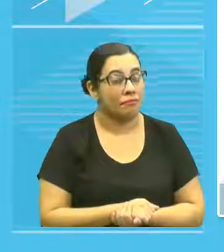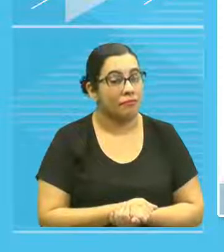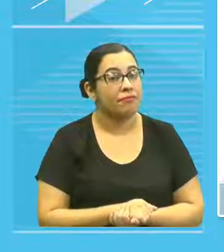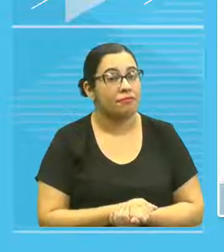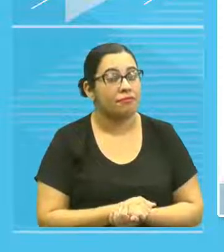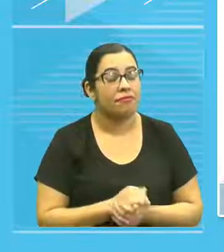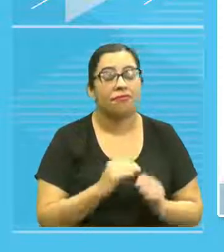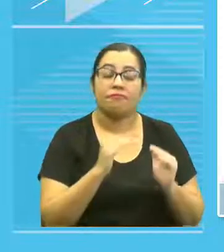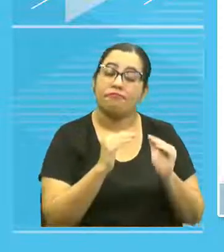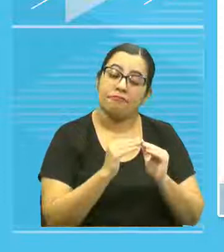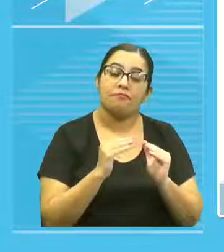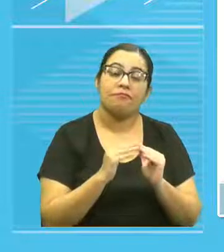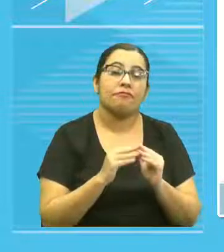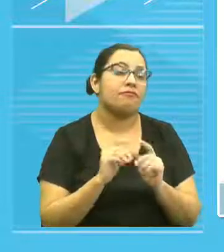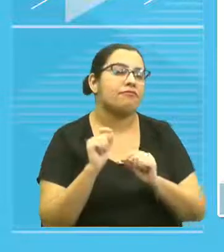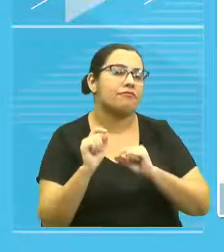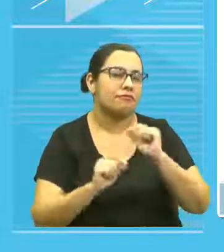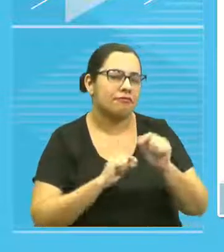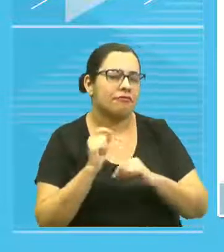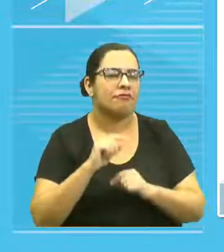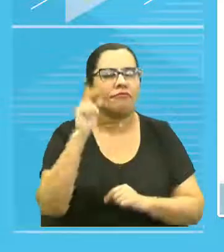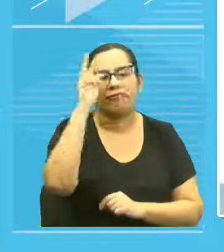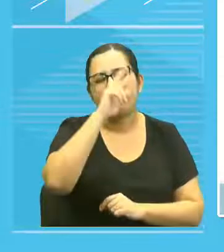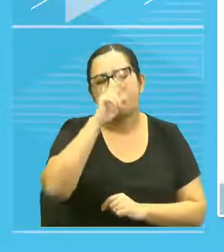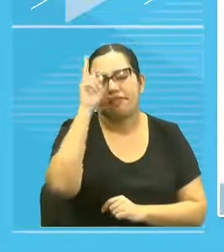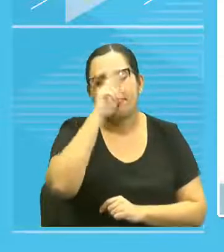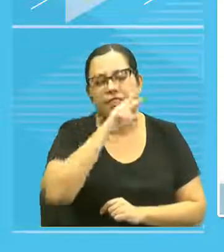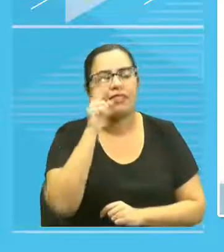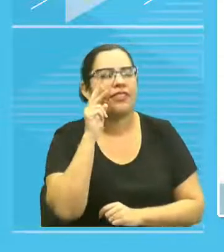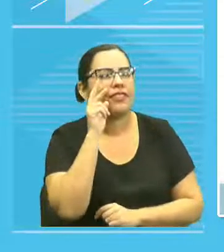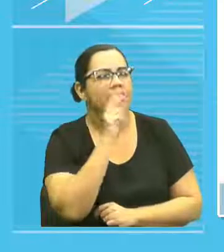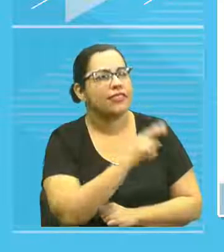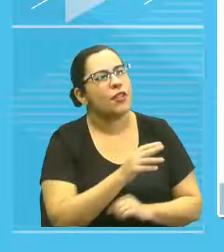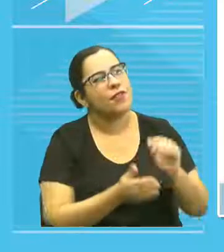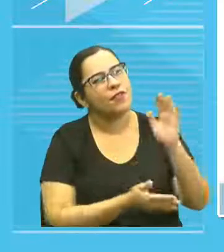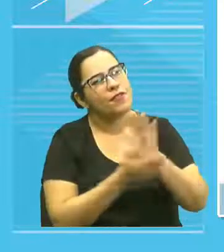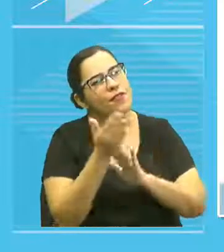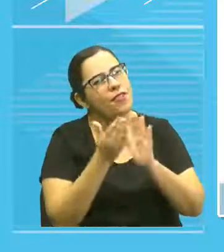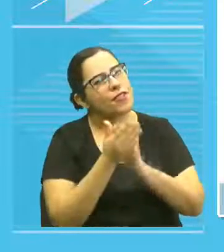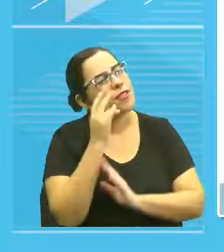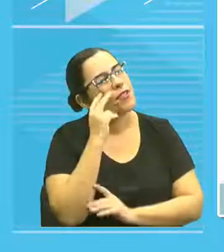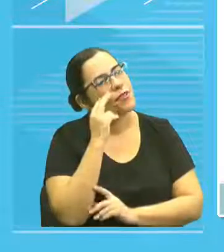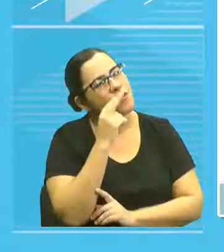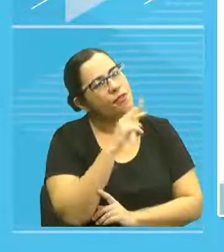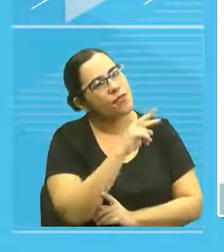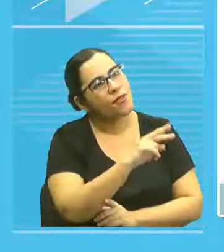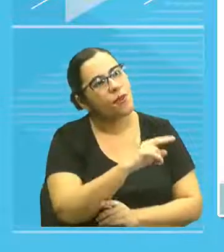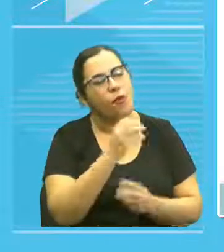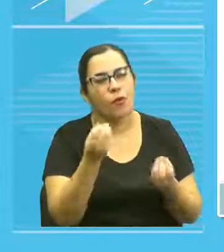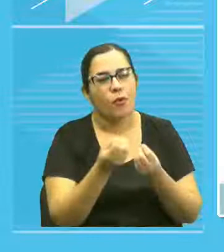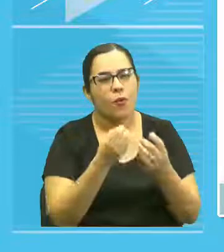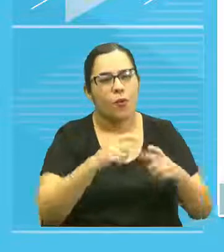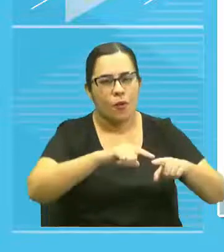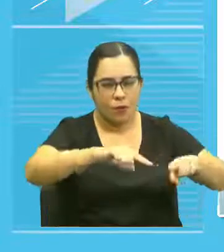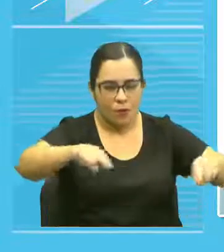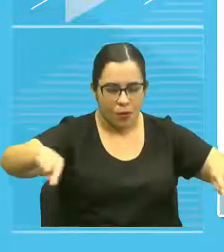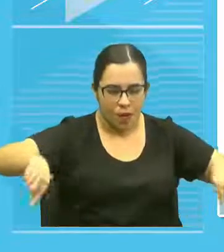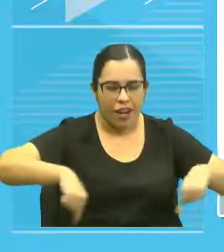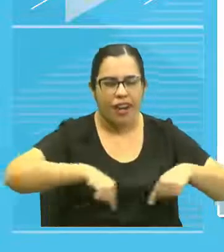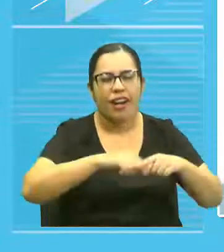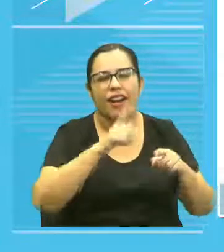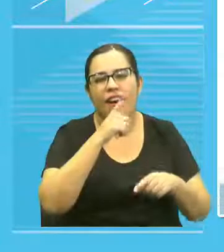que a casinha é uma crônica que conta a história de uma casinha que eu via toda vez que eu viajava ela ficava na frente de um pequeno Lago